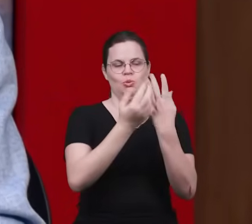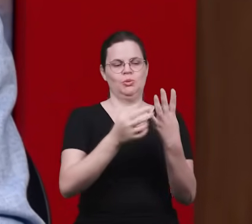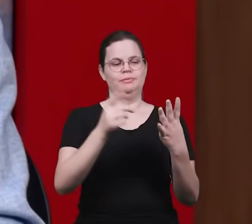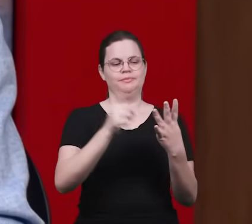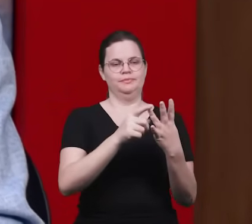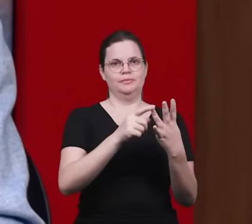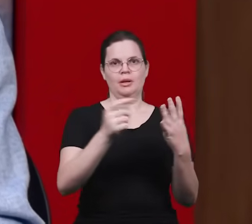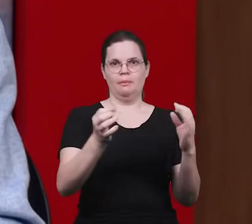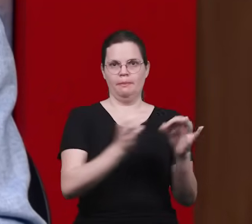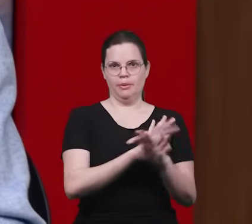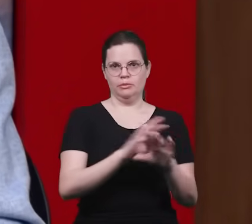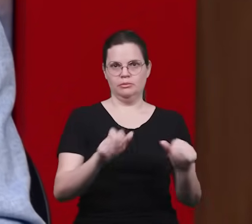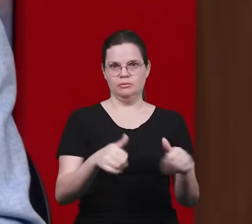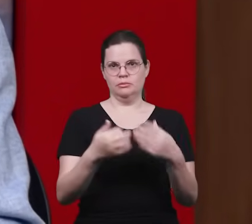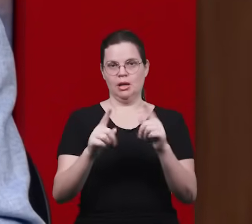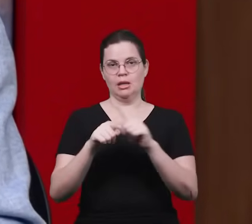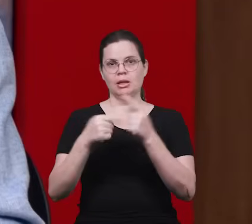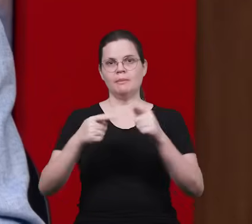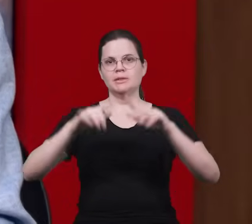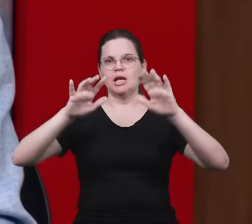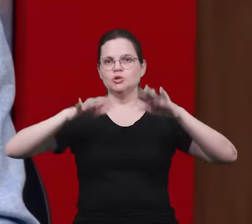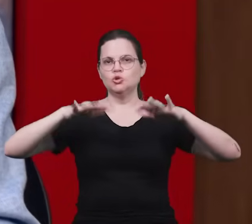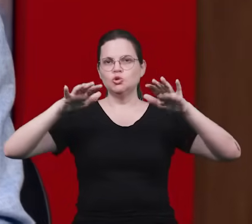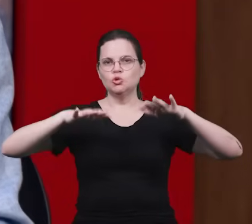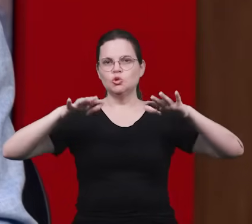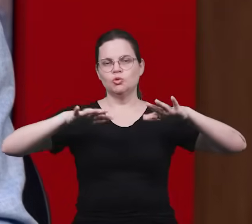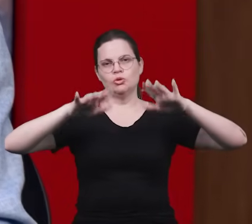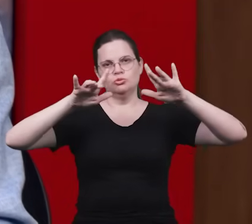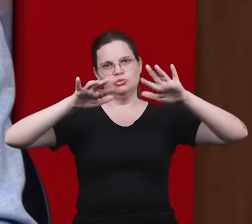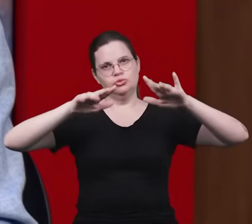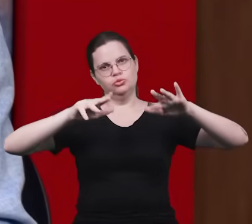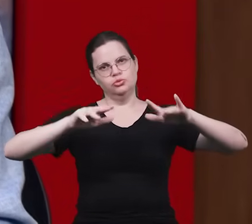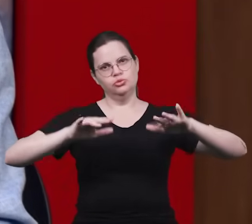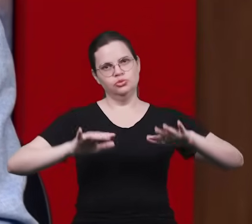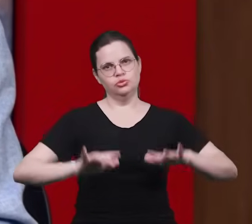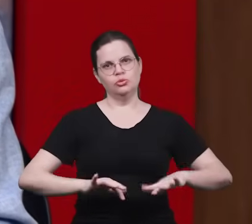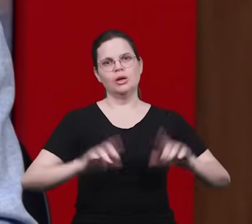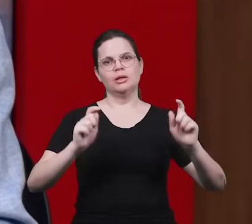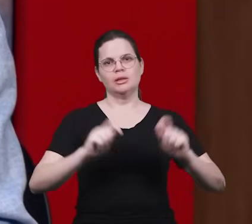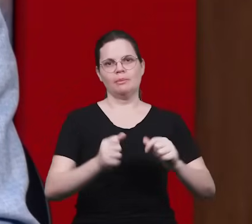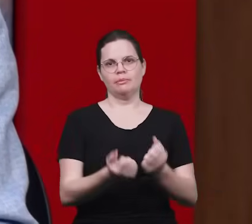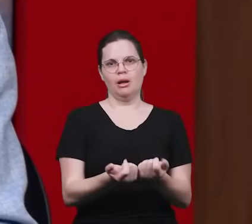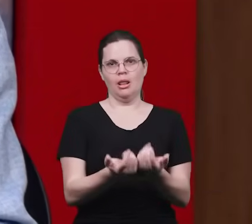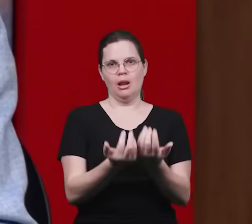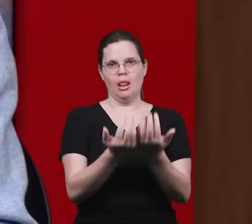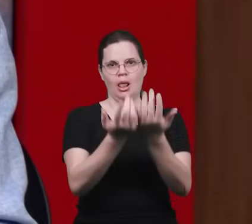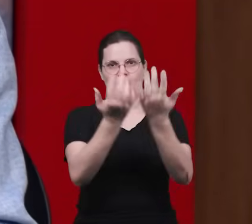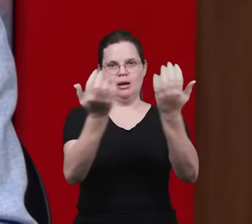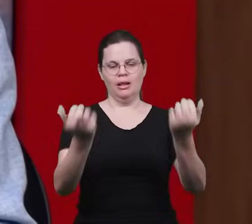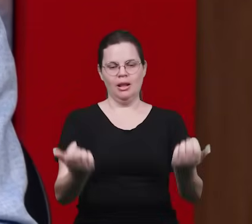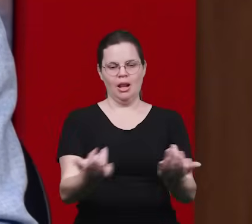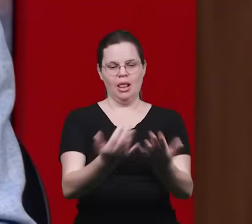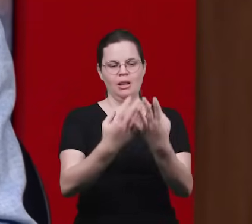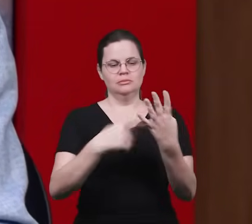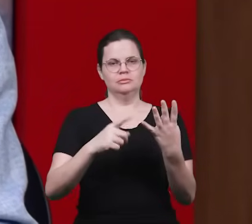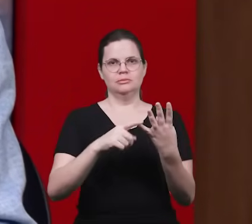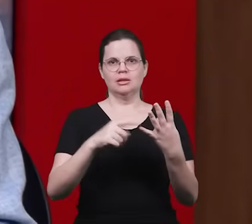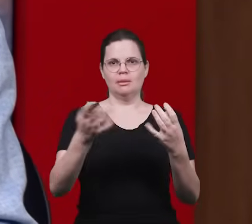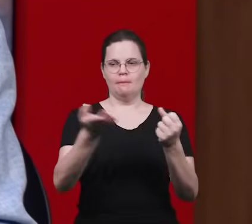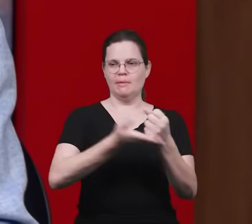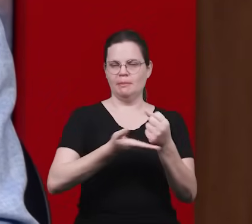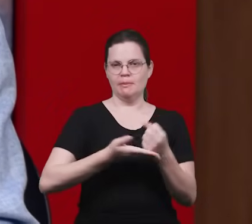e a chuva durante todo aquele período, né, a chuva da própria colheita. Então, todos estavam ali